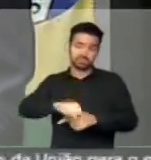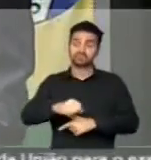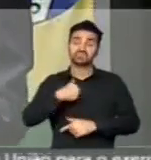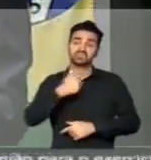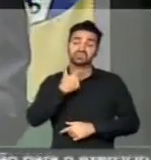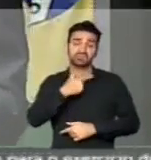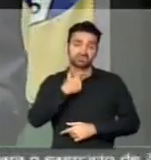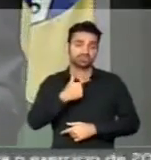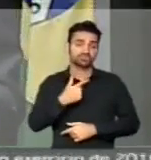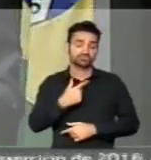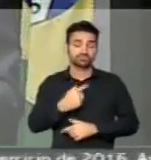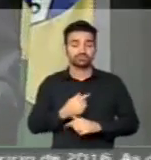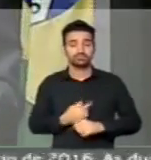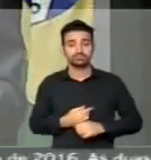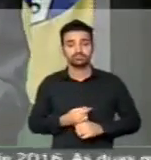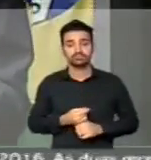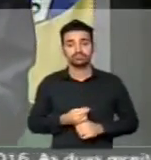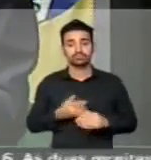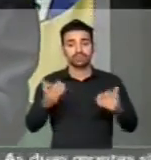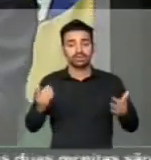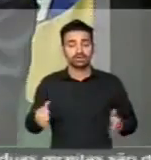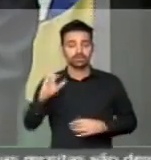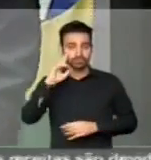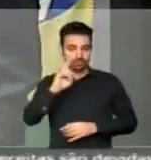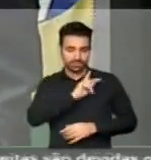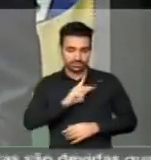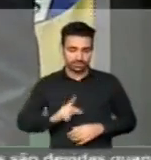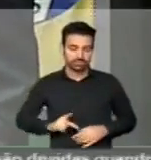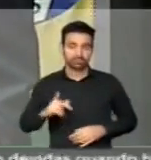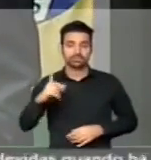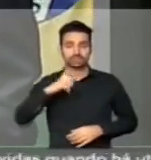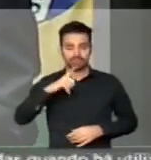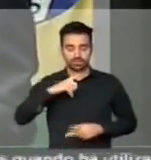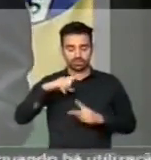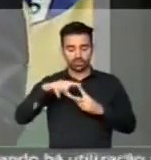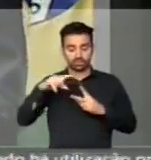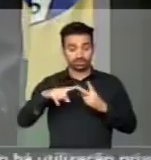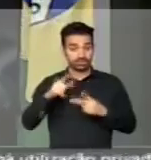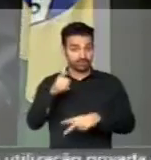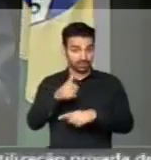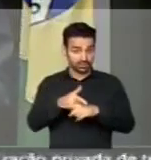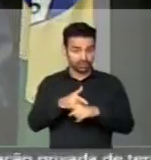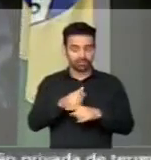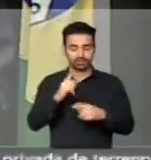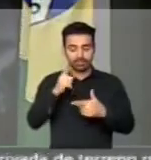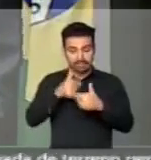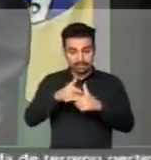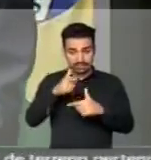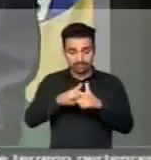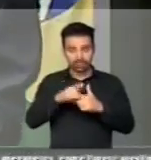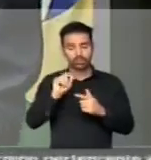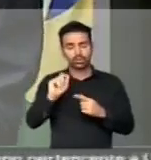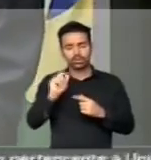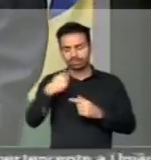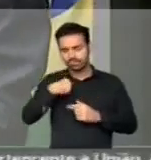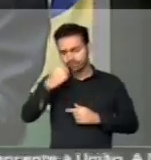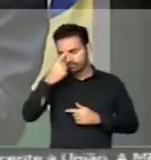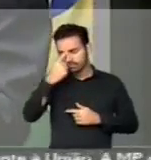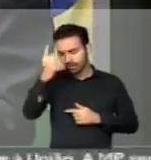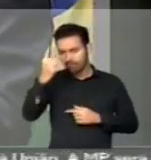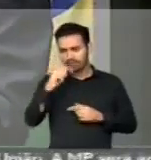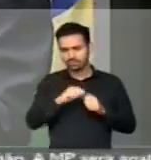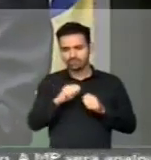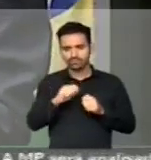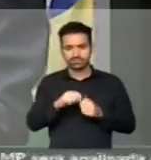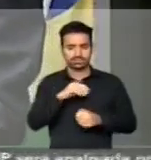sentido, senhor presidente, registro aqui pelo menos 2 delas. A iniciativa de conceder